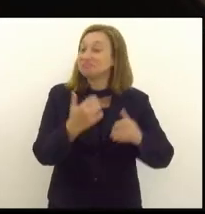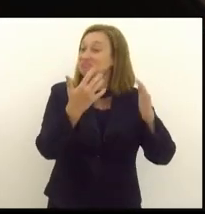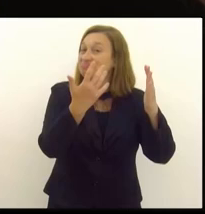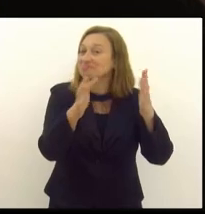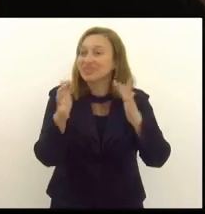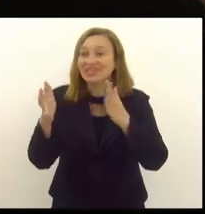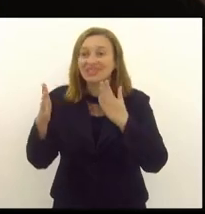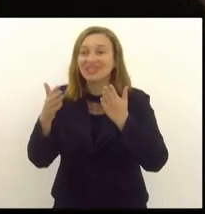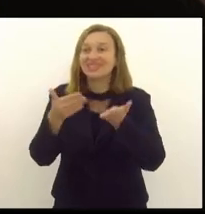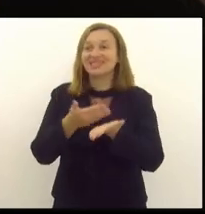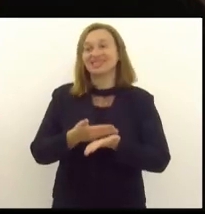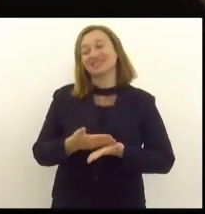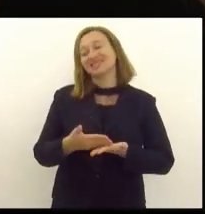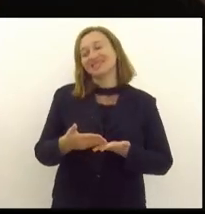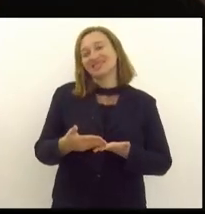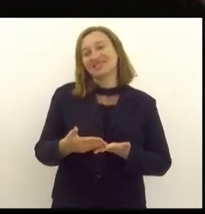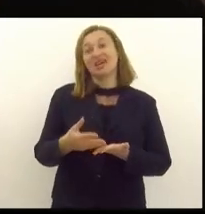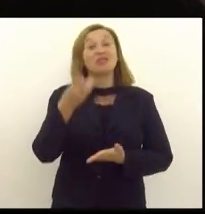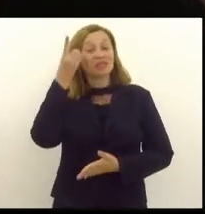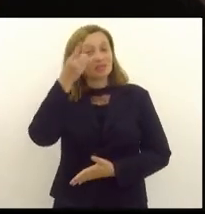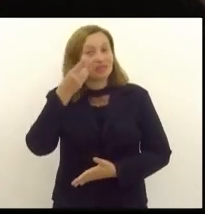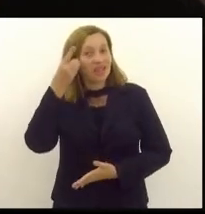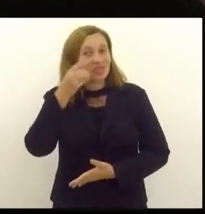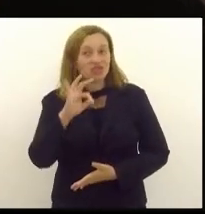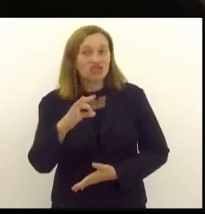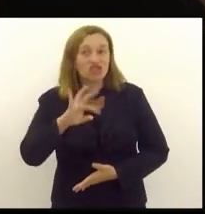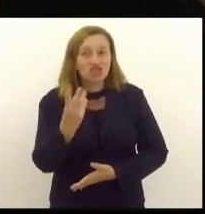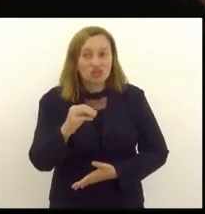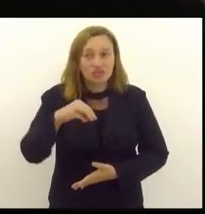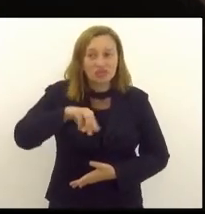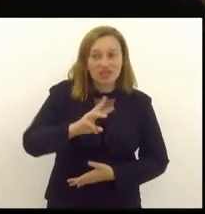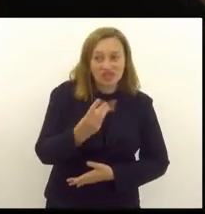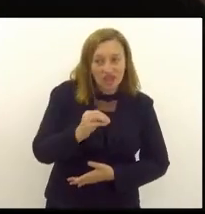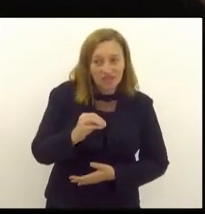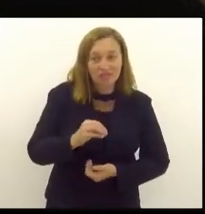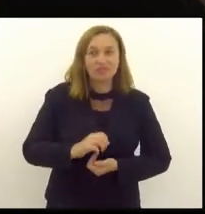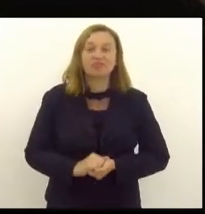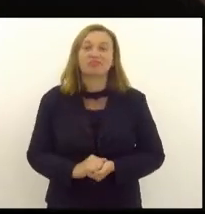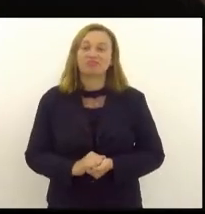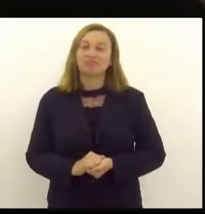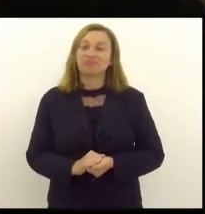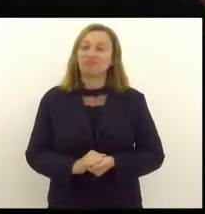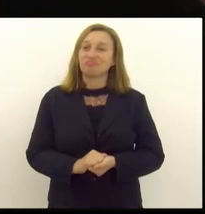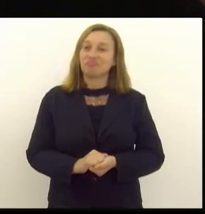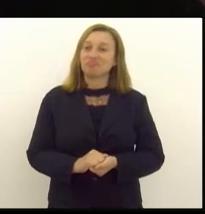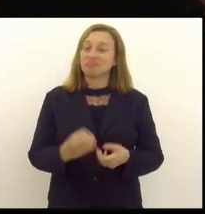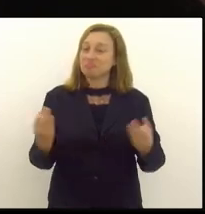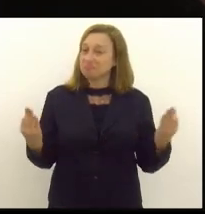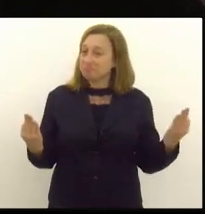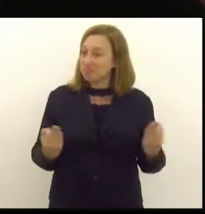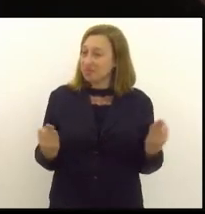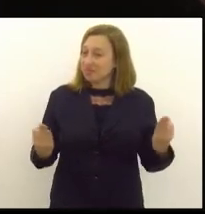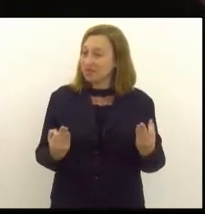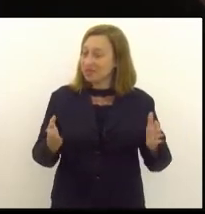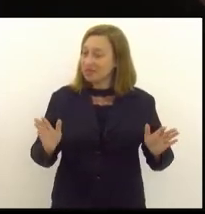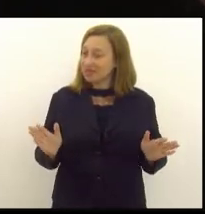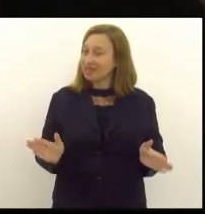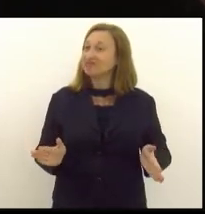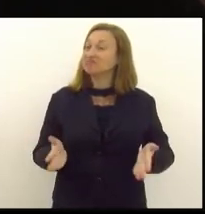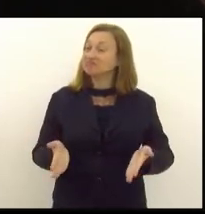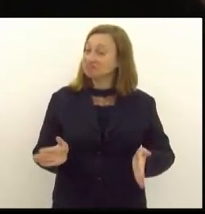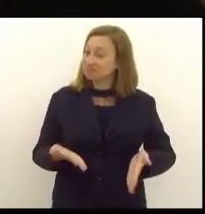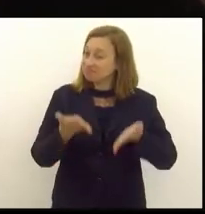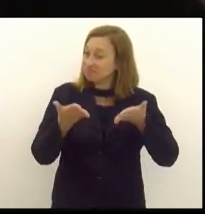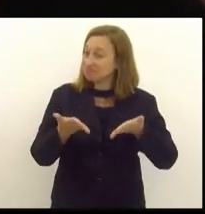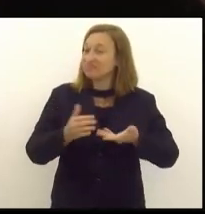Parabenizo inicialmente o deputado Chico Machado pela brilhante iniciativa,